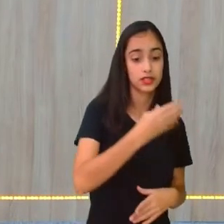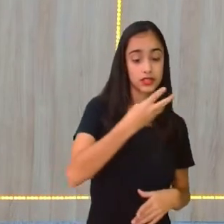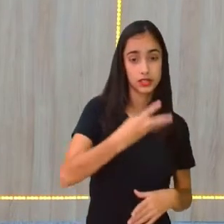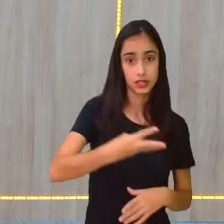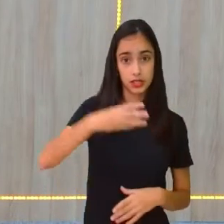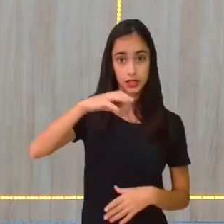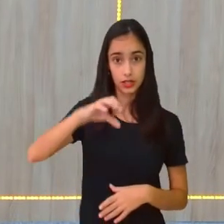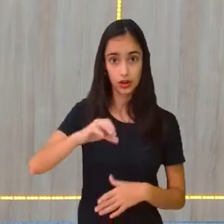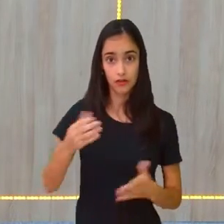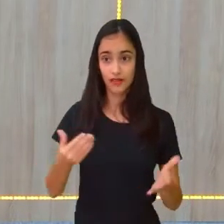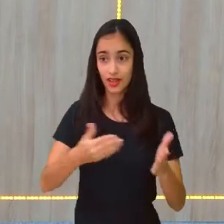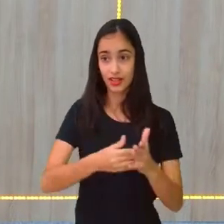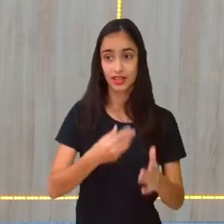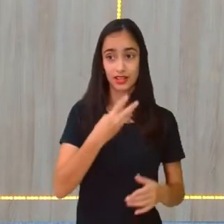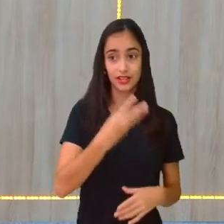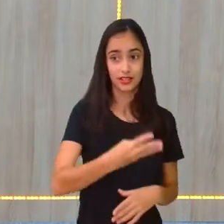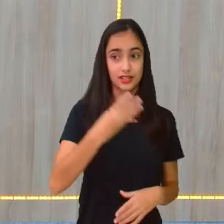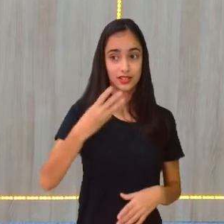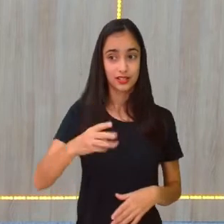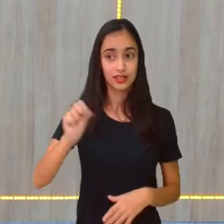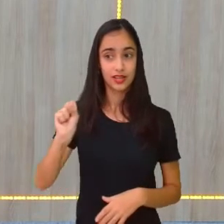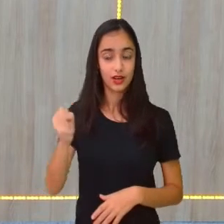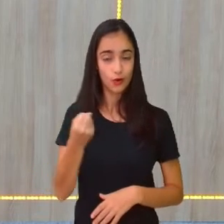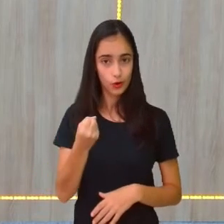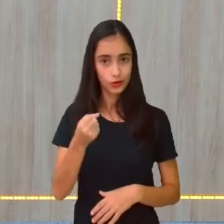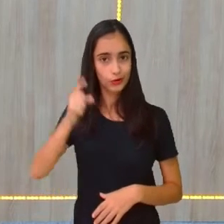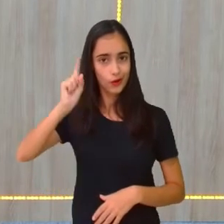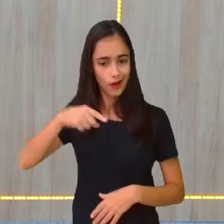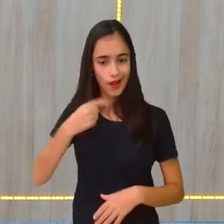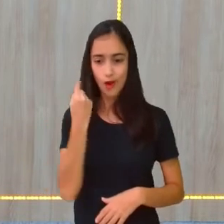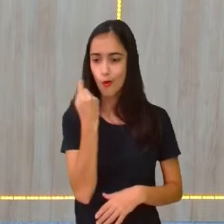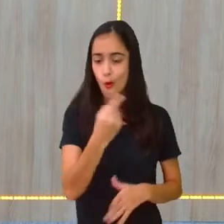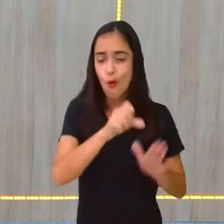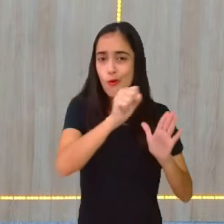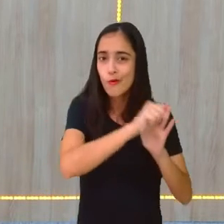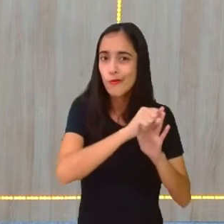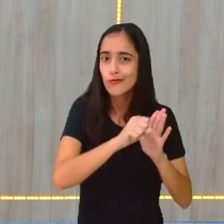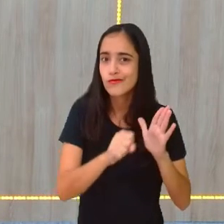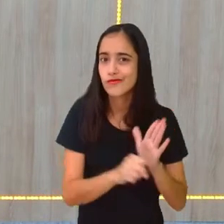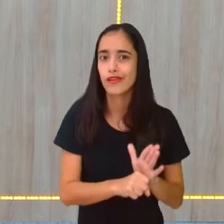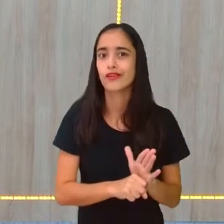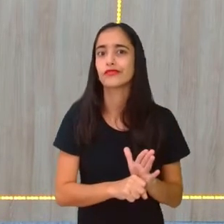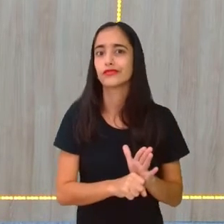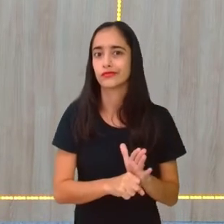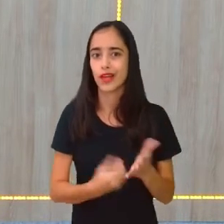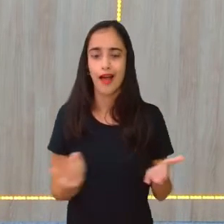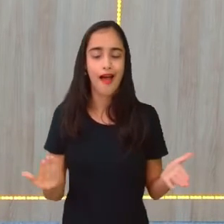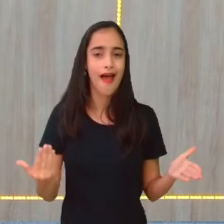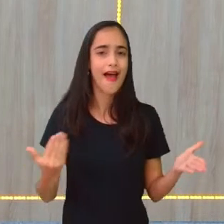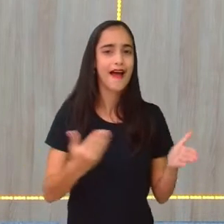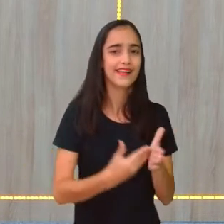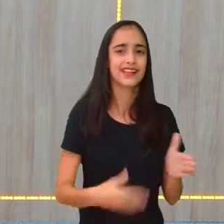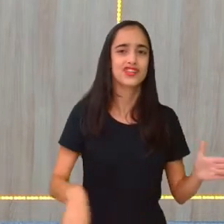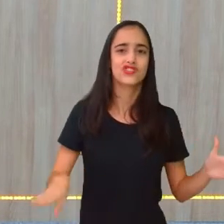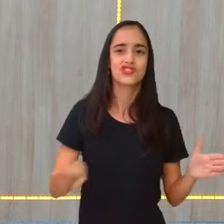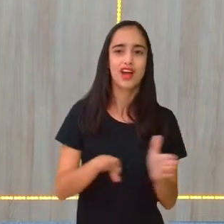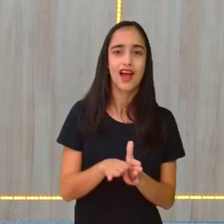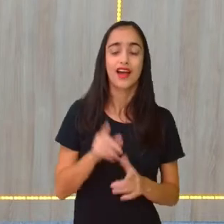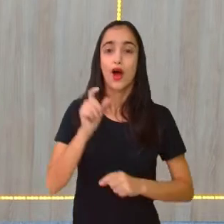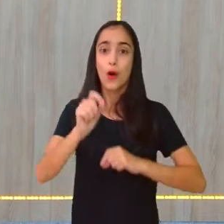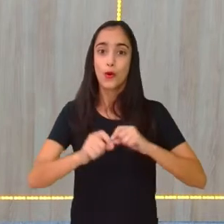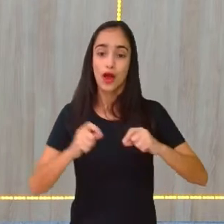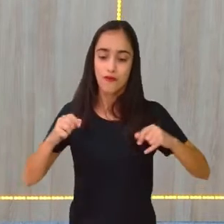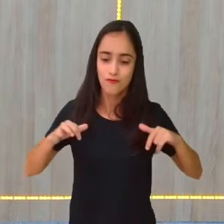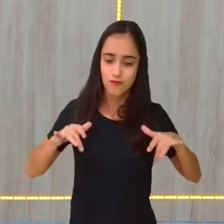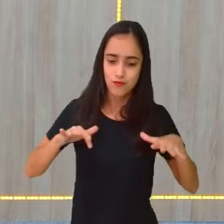um século de duração ali, de estabilidade democrática ali na Grécia, até o período das invasões, né,